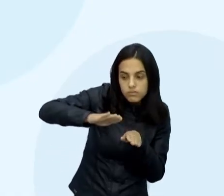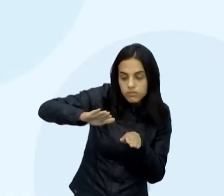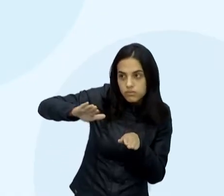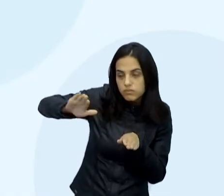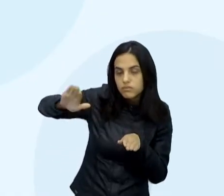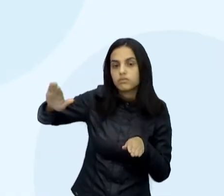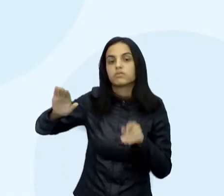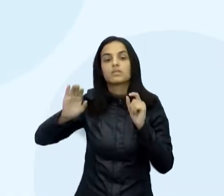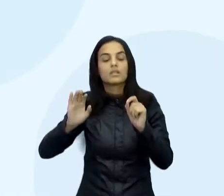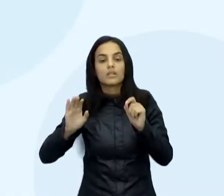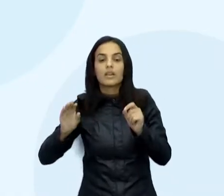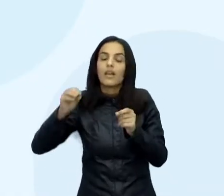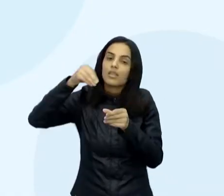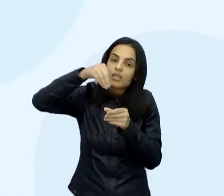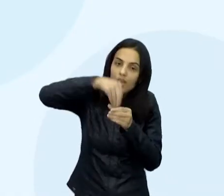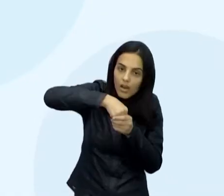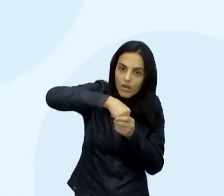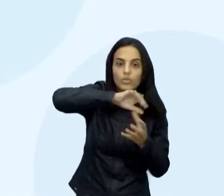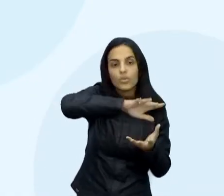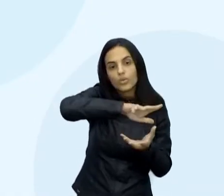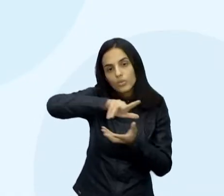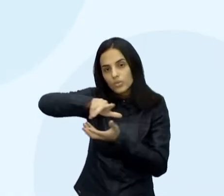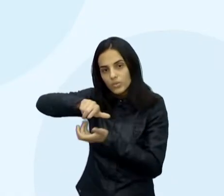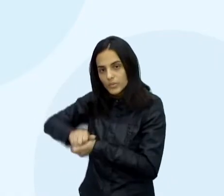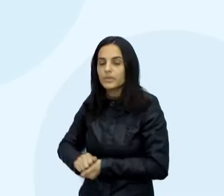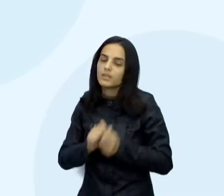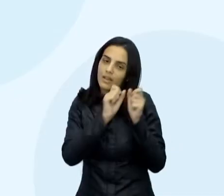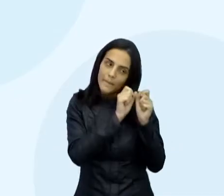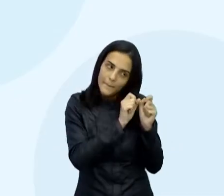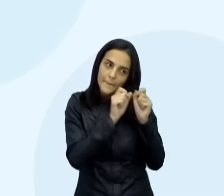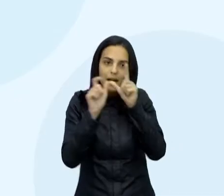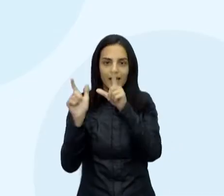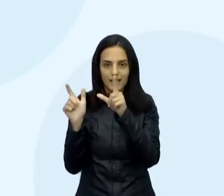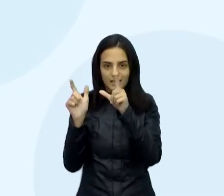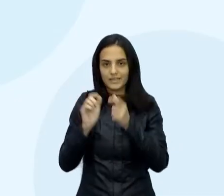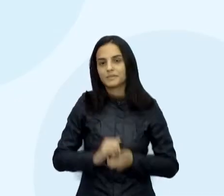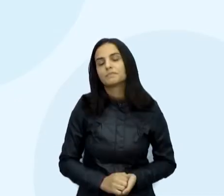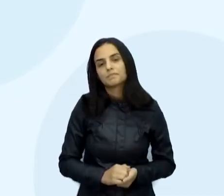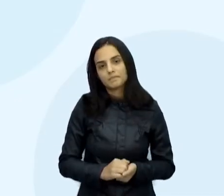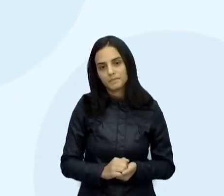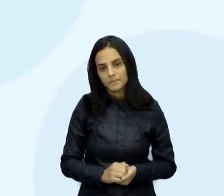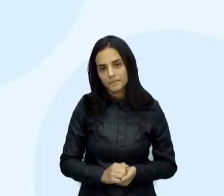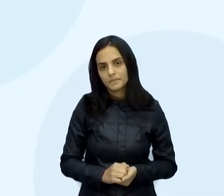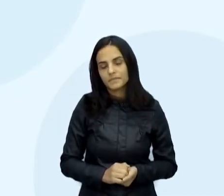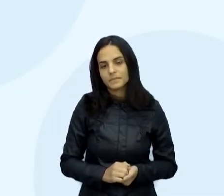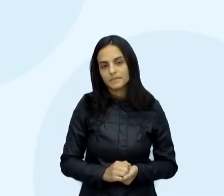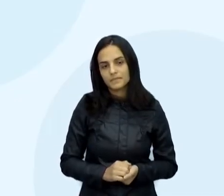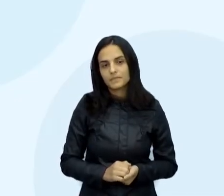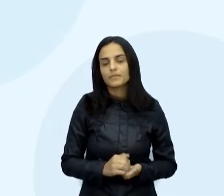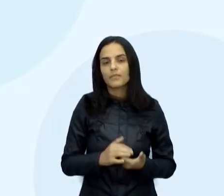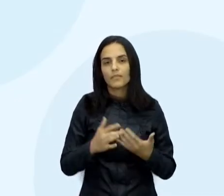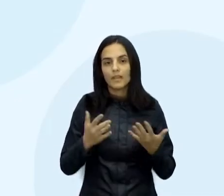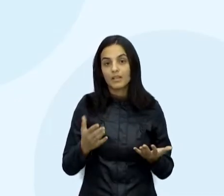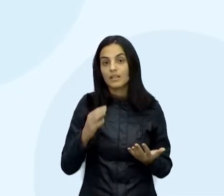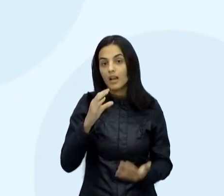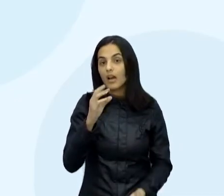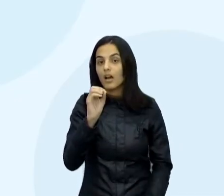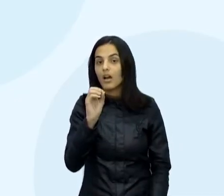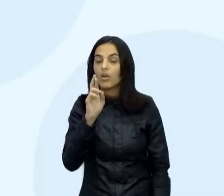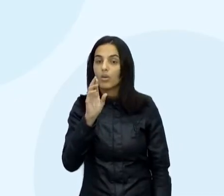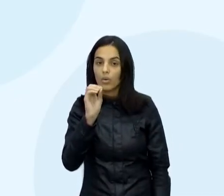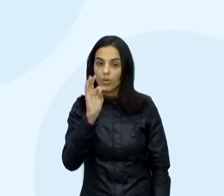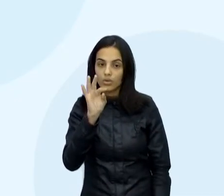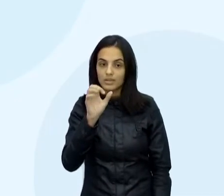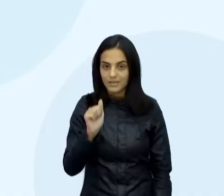a camada interna do planeta que aparece logo em seguida, tanto da crosta oceânica como também da crosta